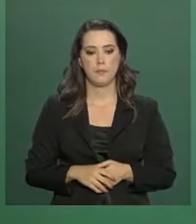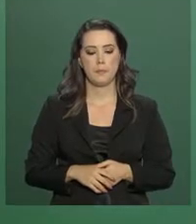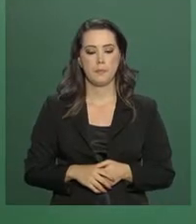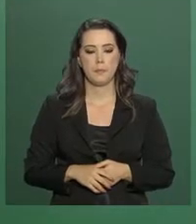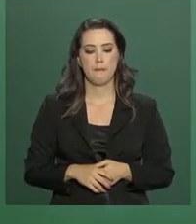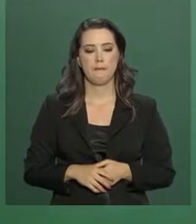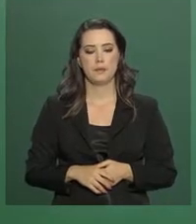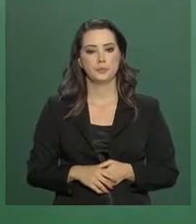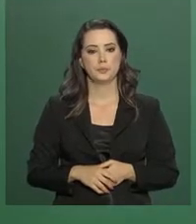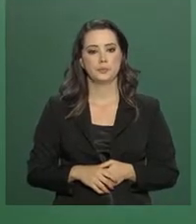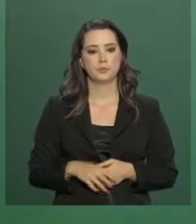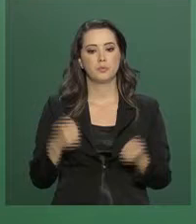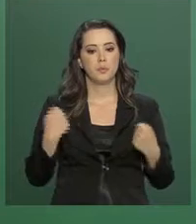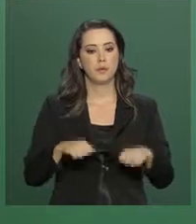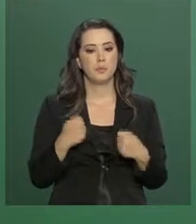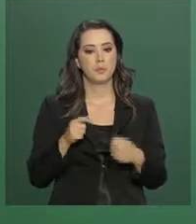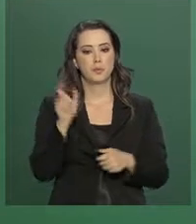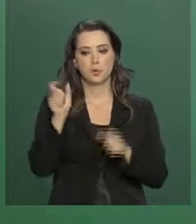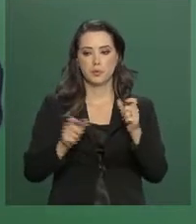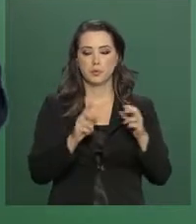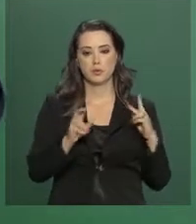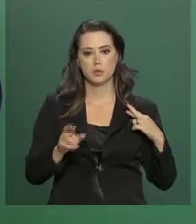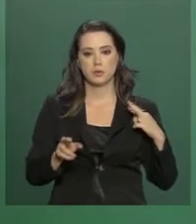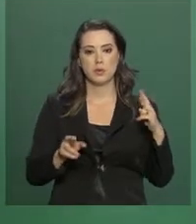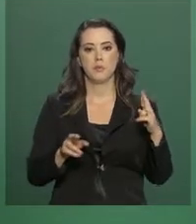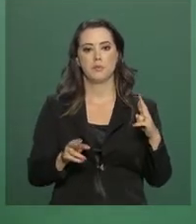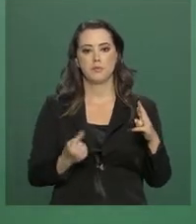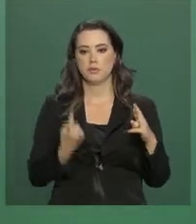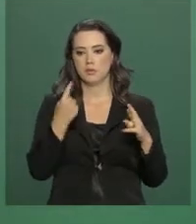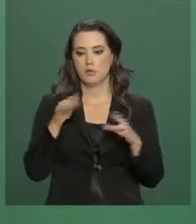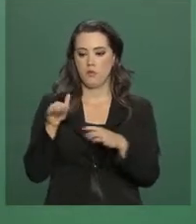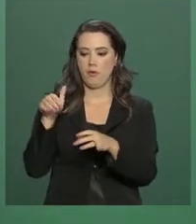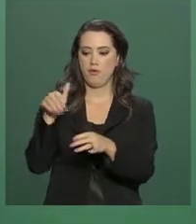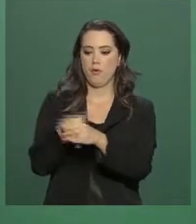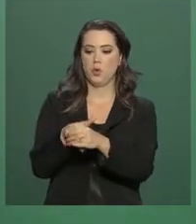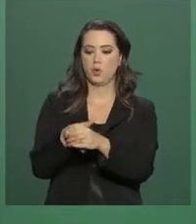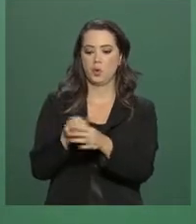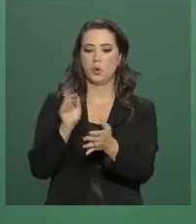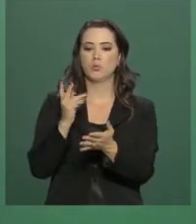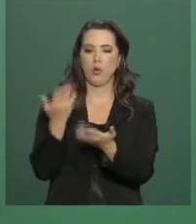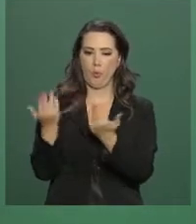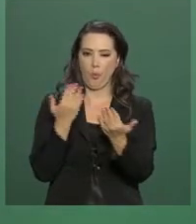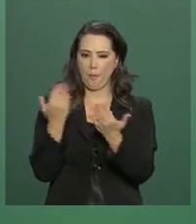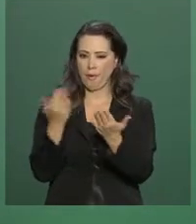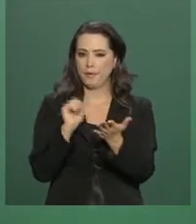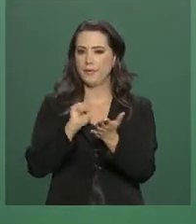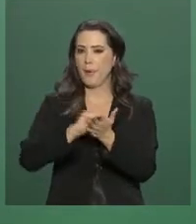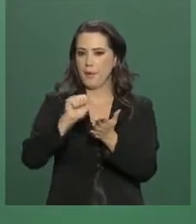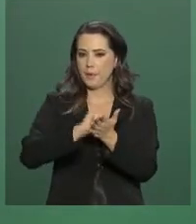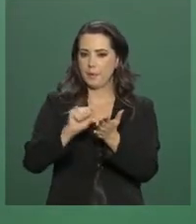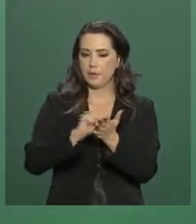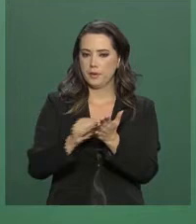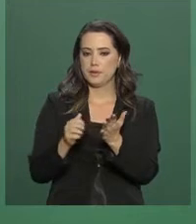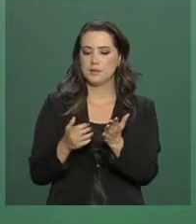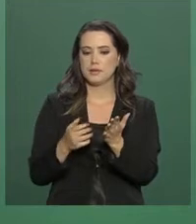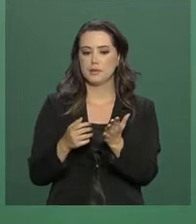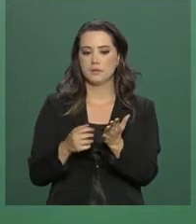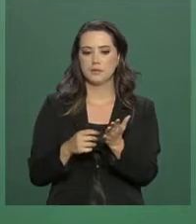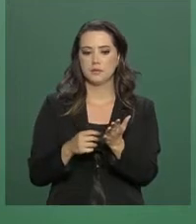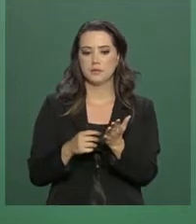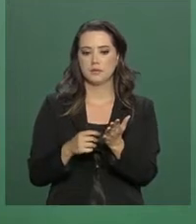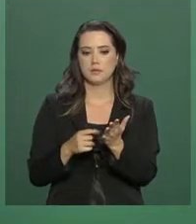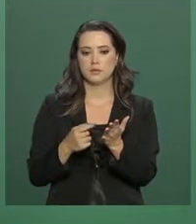eu preciso de representante então estou dando um voto estou passando uma procuração para você aquela coisa de botar o dedo